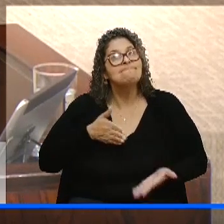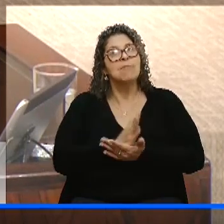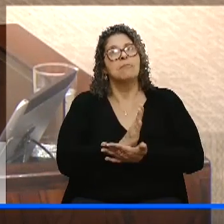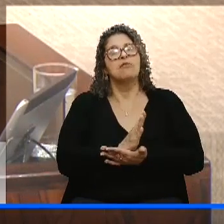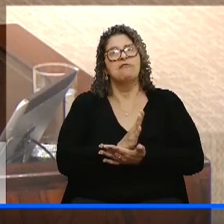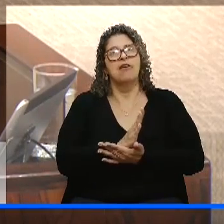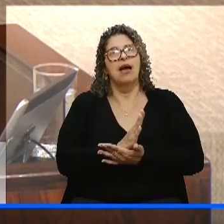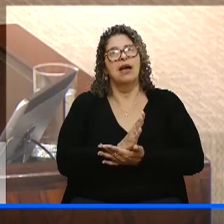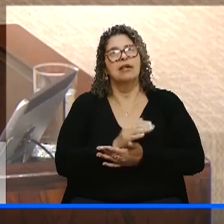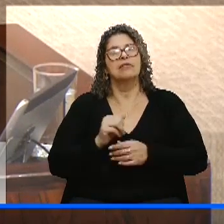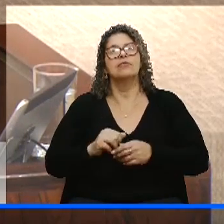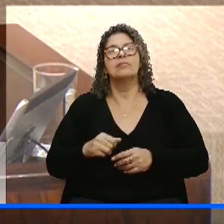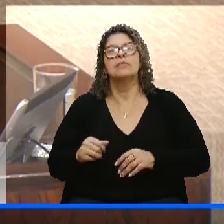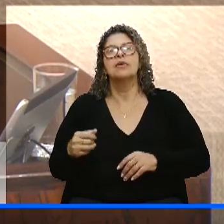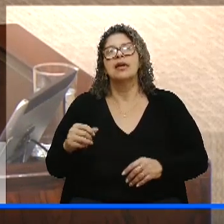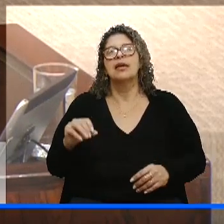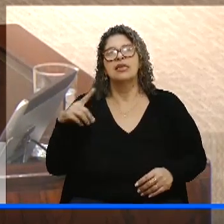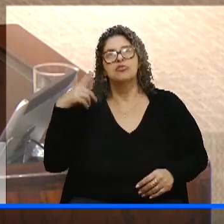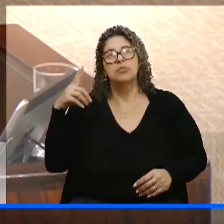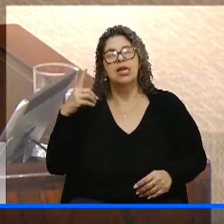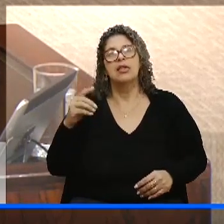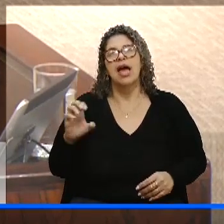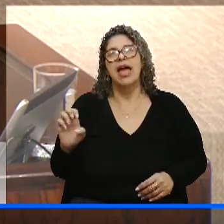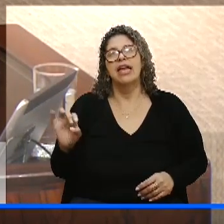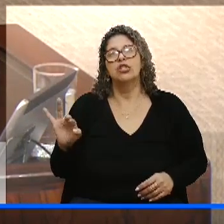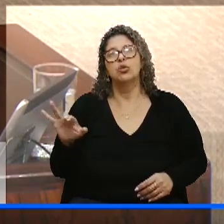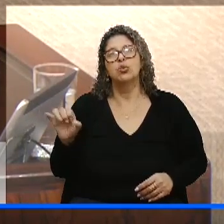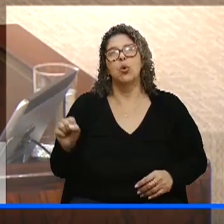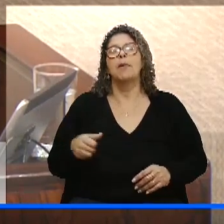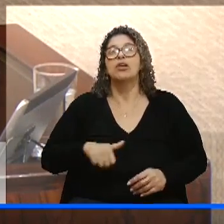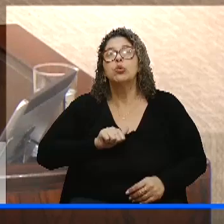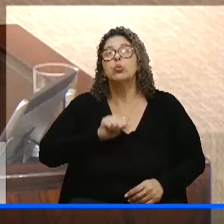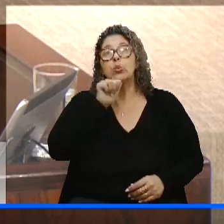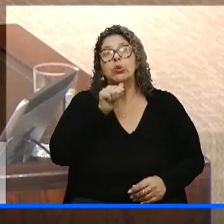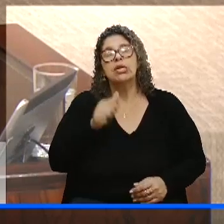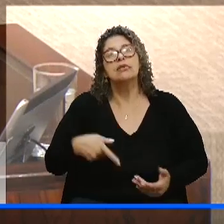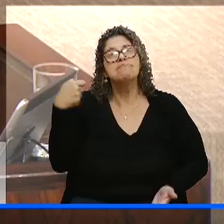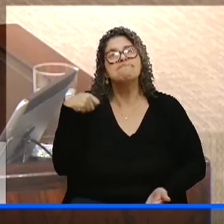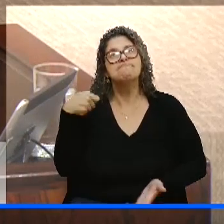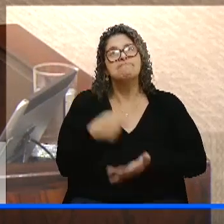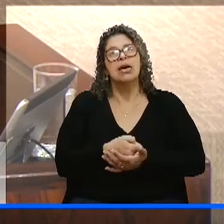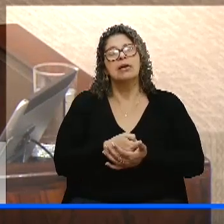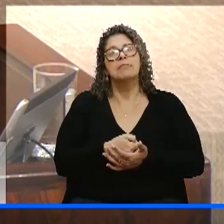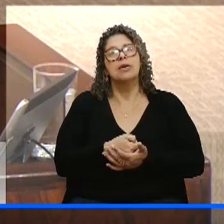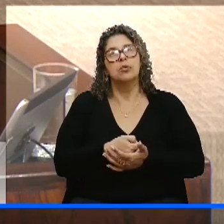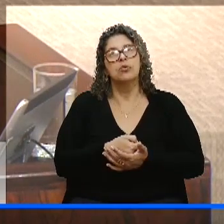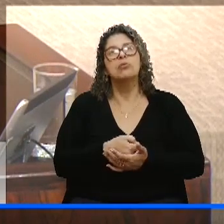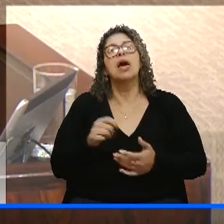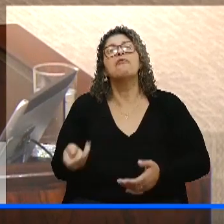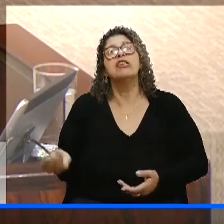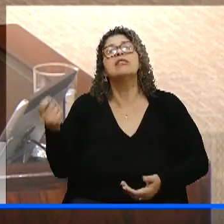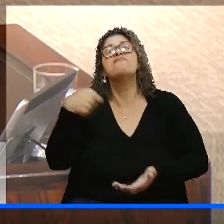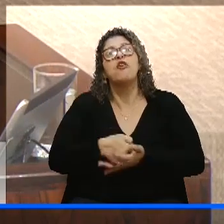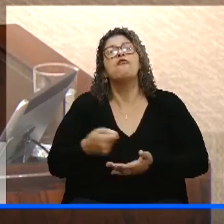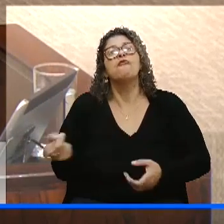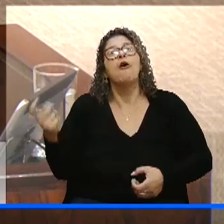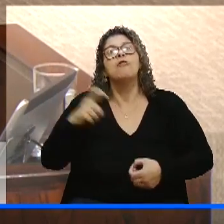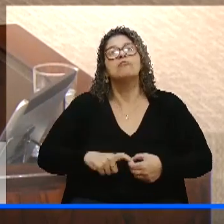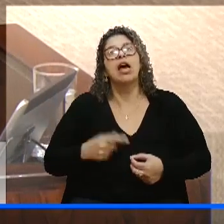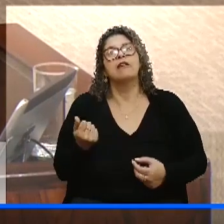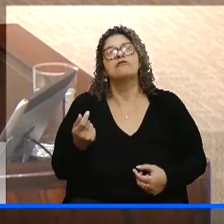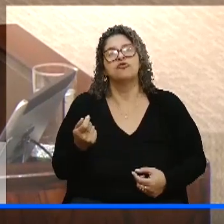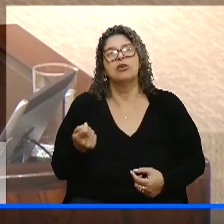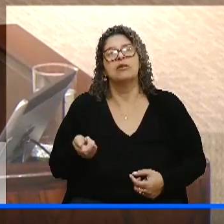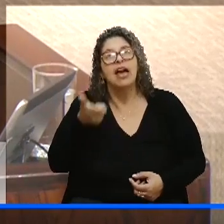diverso do deputado edson brum e mais 40 deputados sustentam esse pagamento ilegal eu quero ver se eles vão devolver esses valores